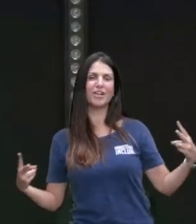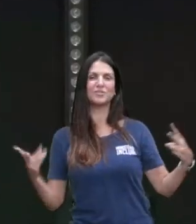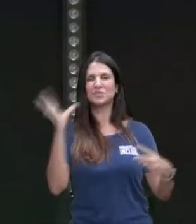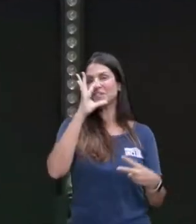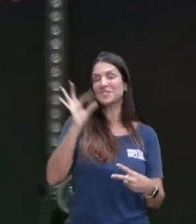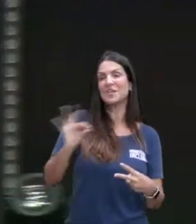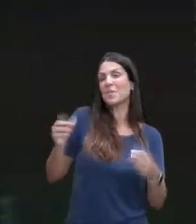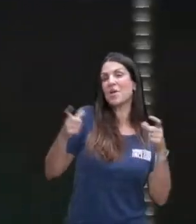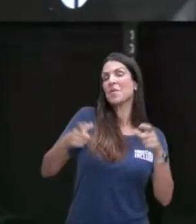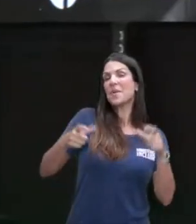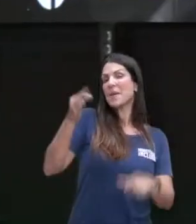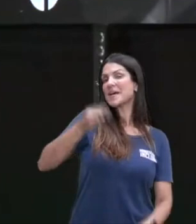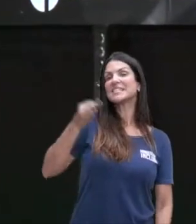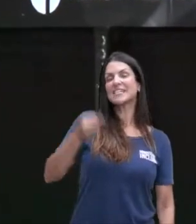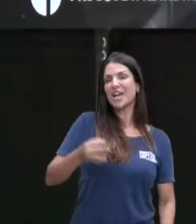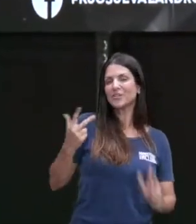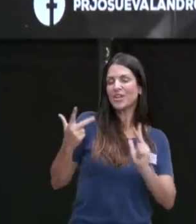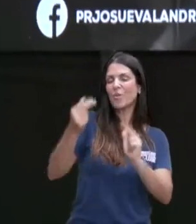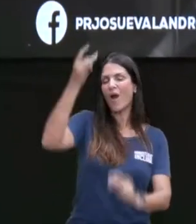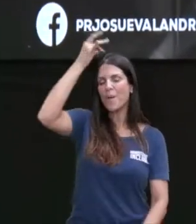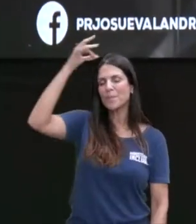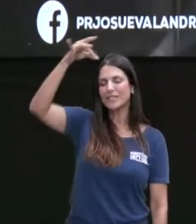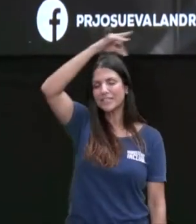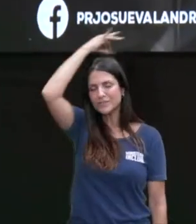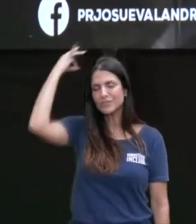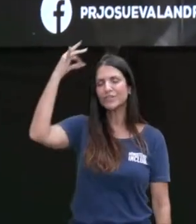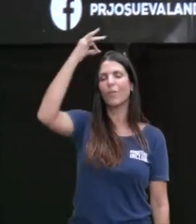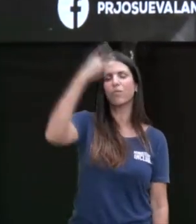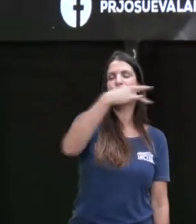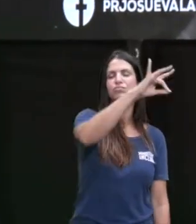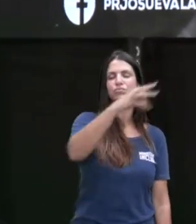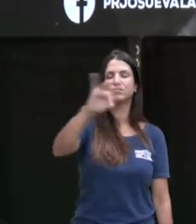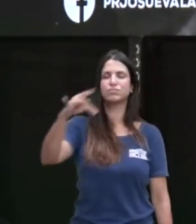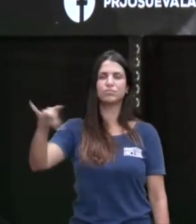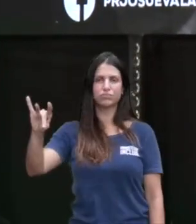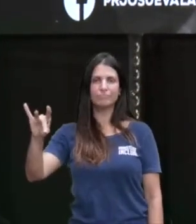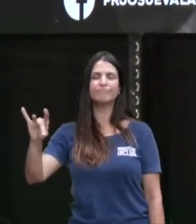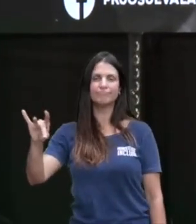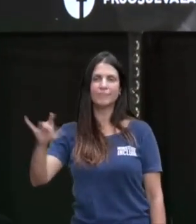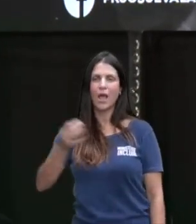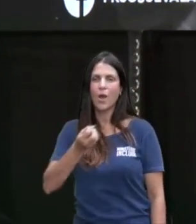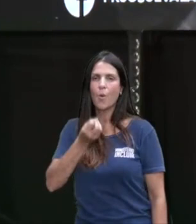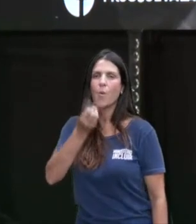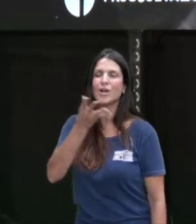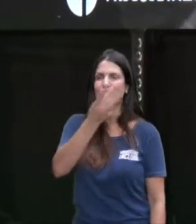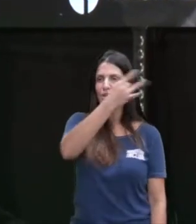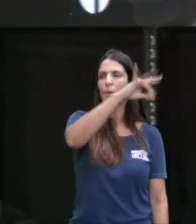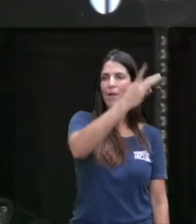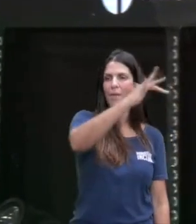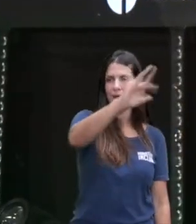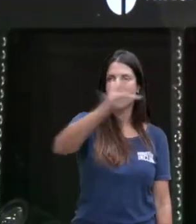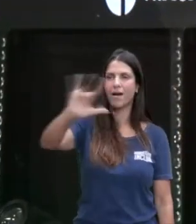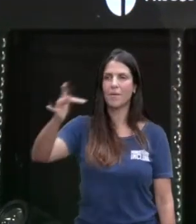vai assim é o espírito de Deus e eles só para sobre a sua vida e